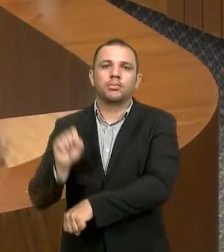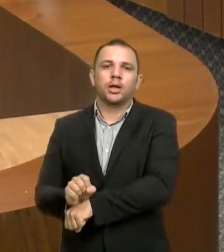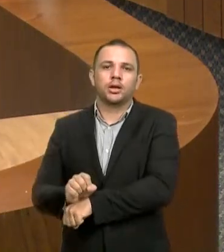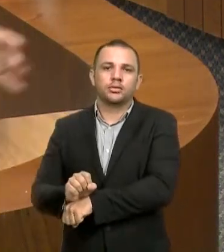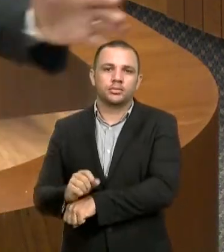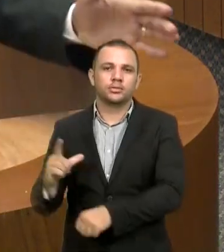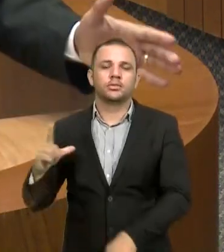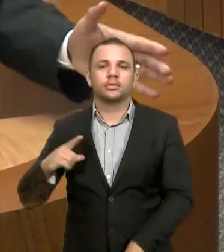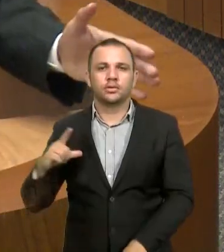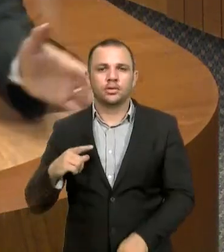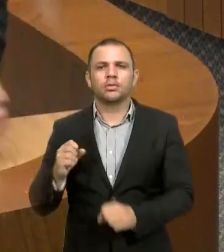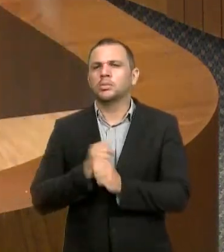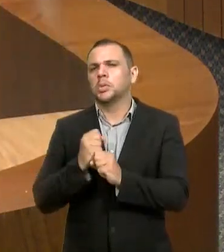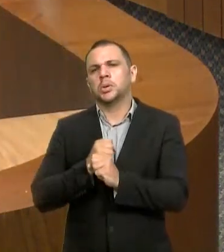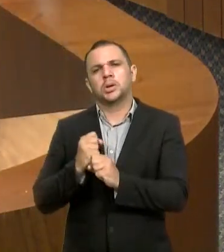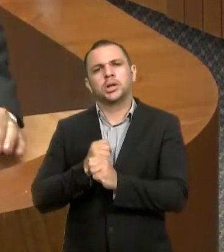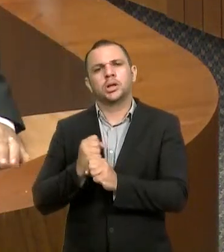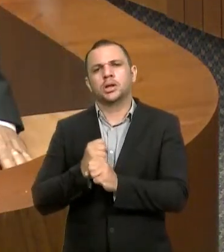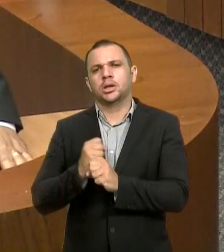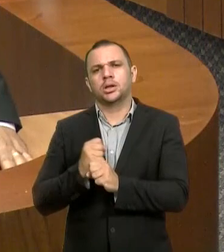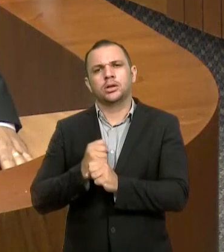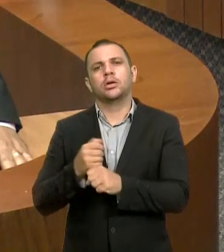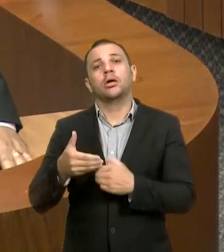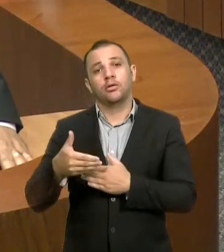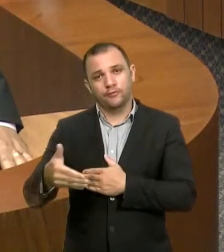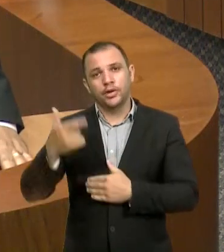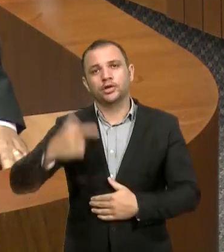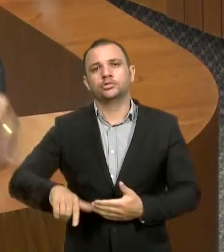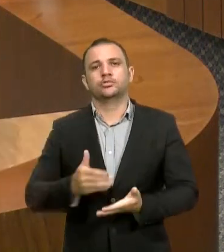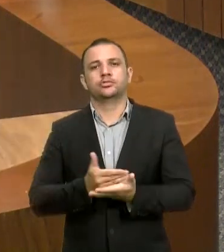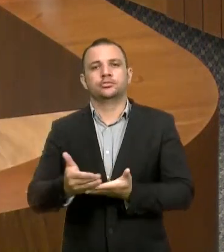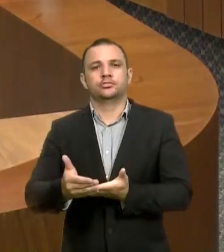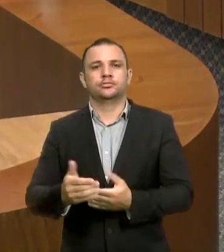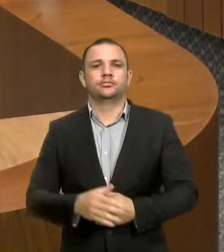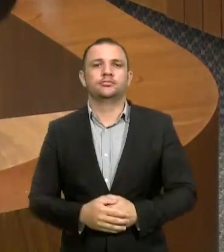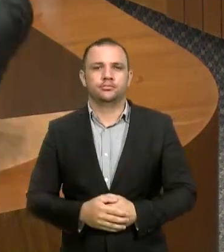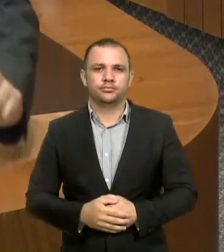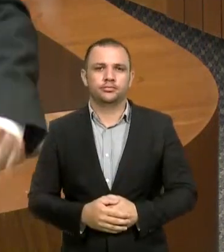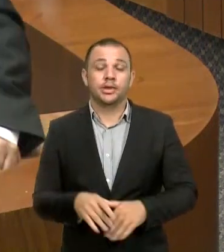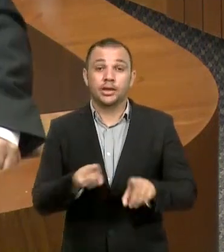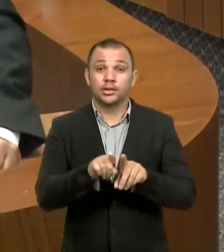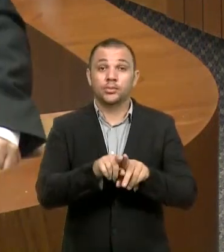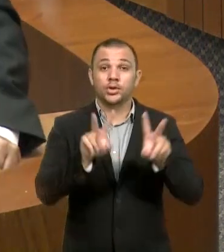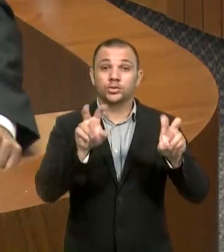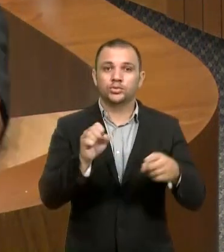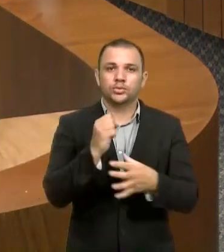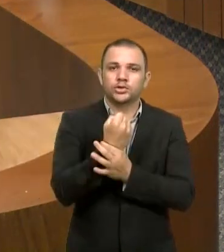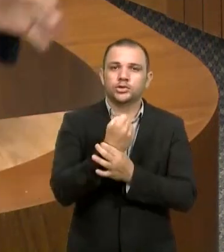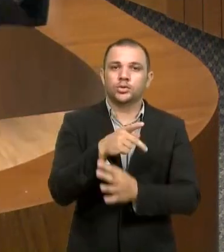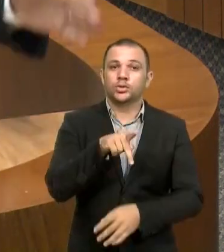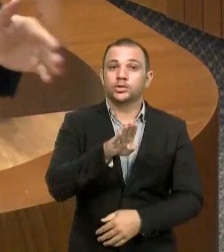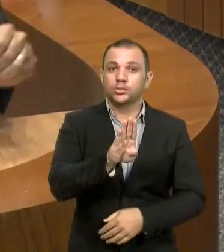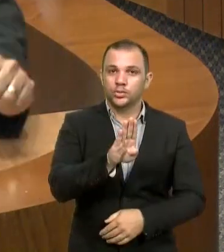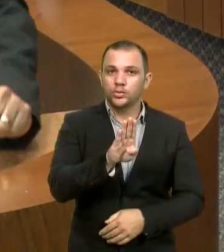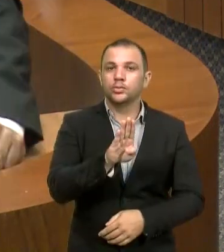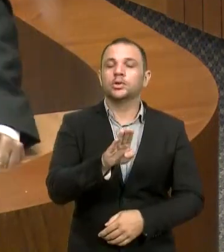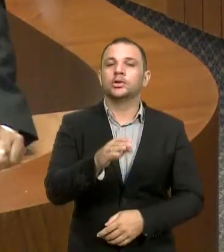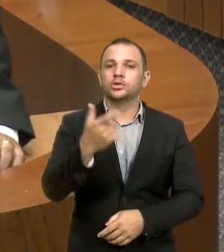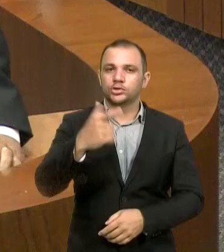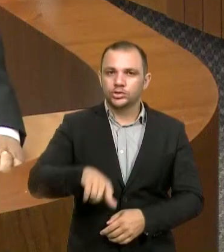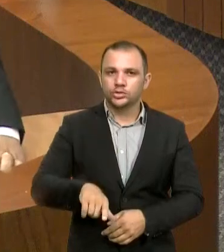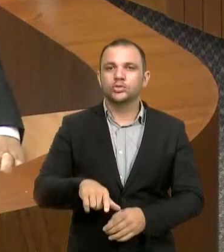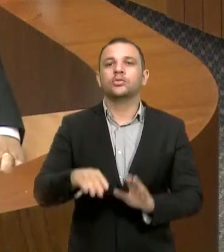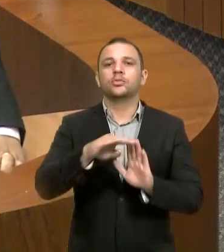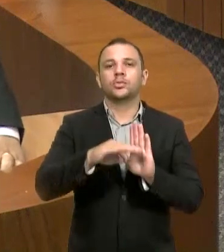609 paralisadas há anos vão ser retomadas agora. Eu posso falar da segurança pública, com a volta do Programa Nacional de